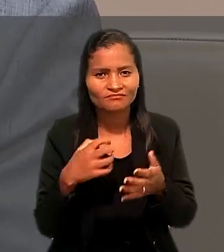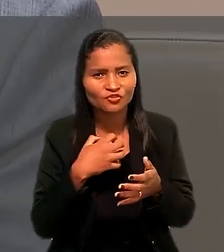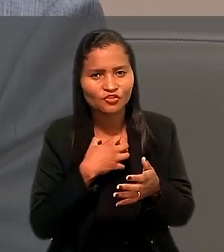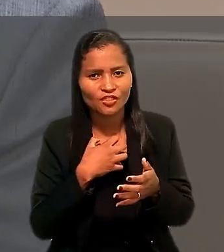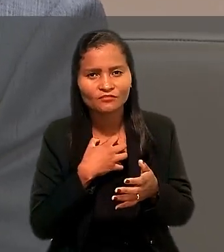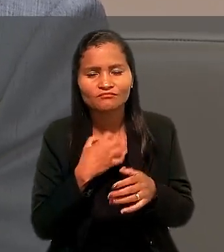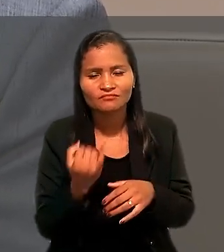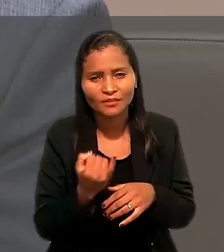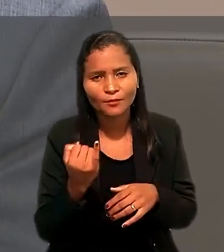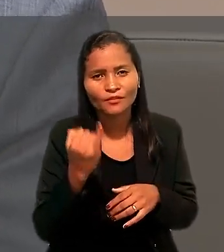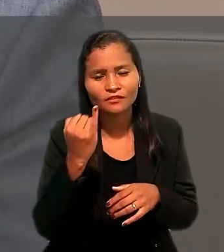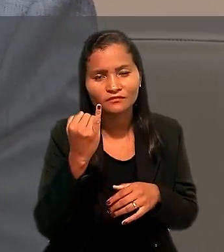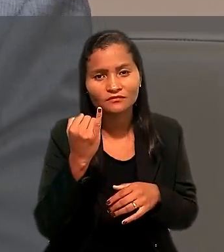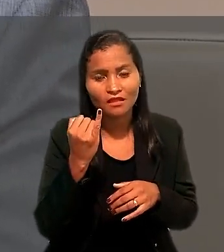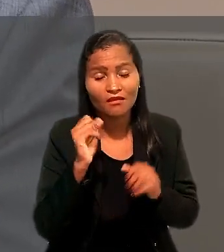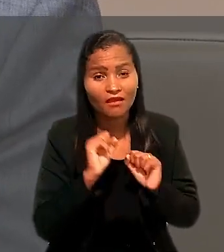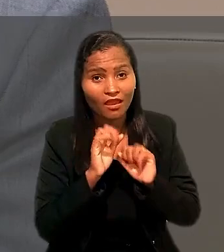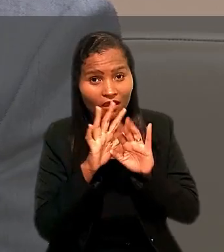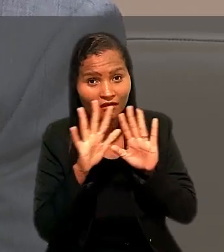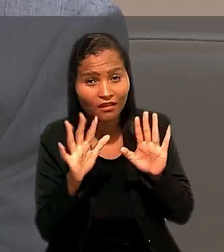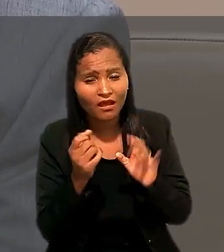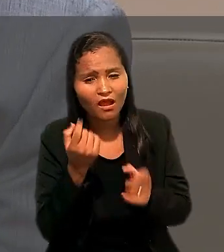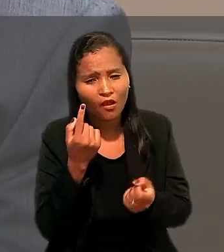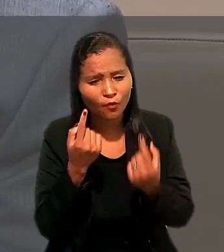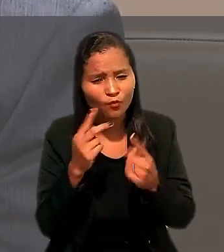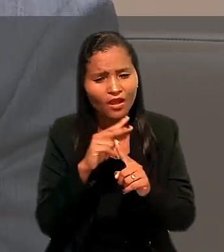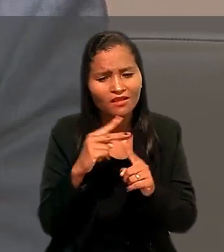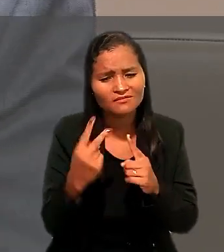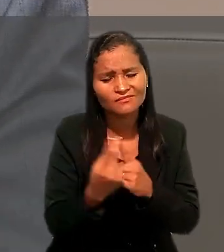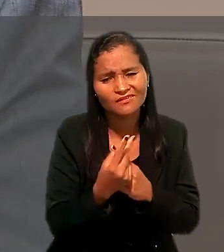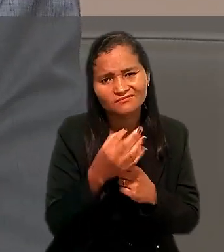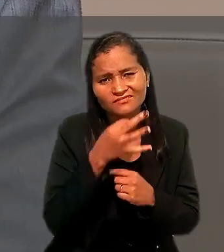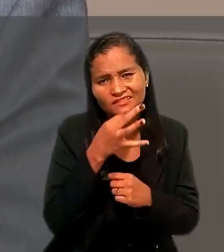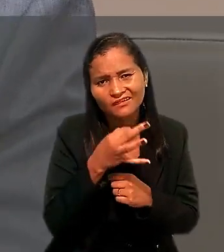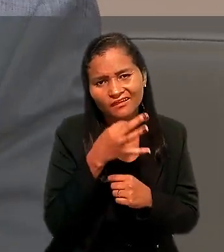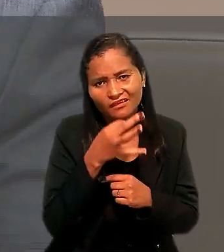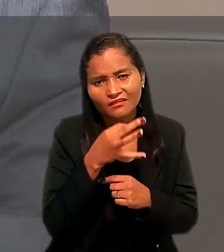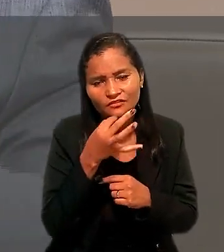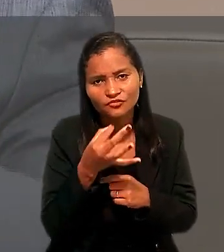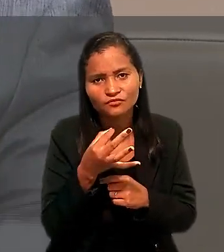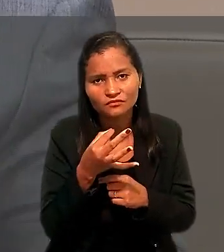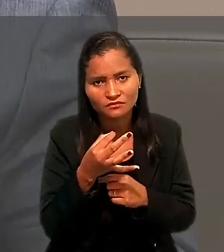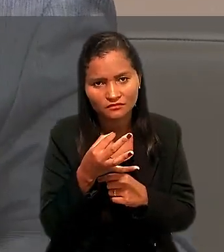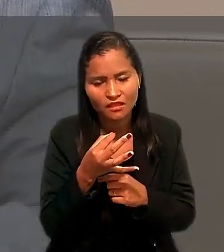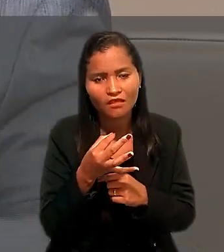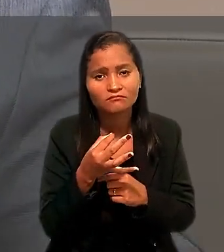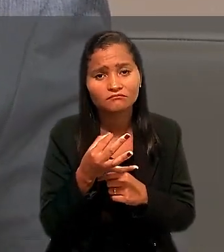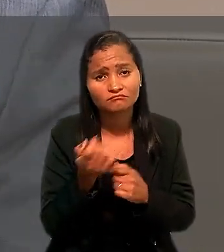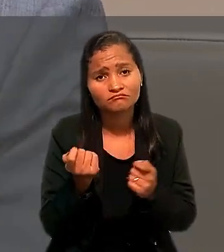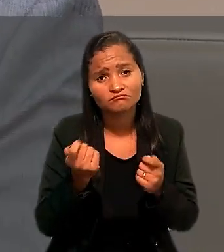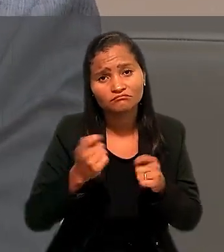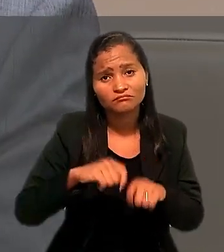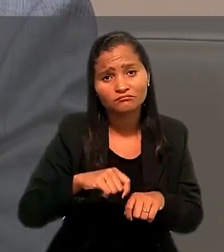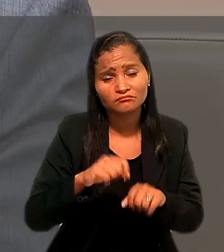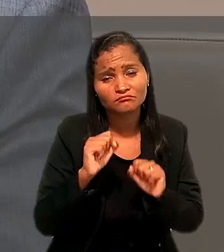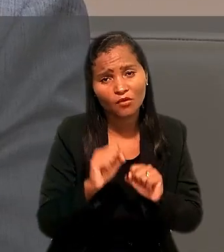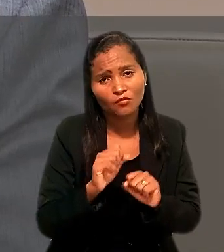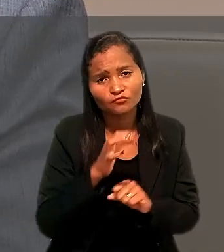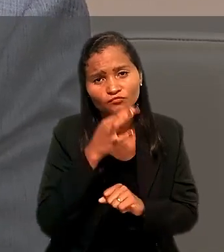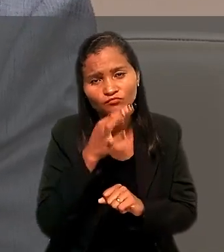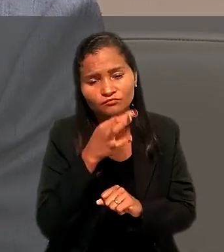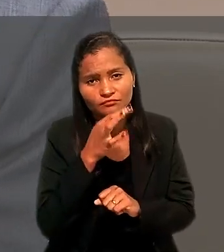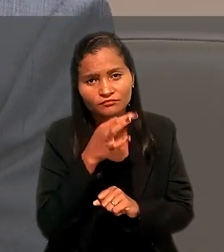grande importância. É claro que com alguns aspectos críticos, que são passíveis de